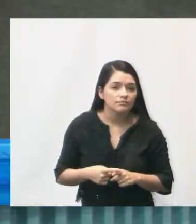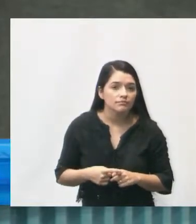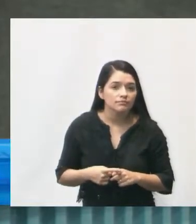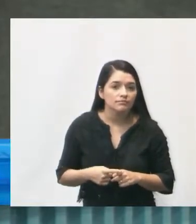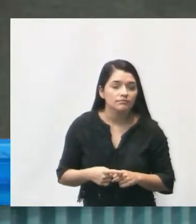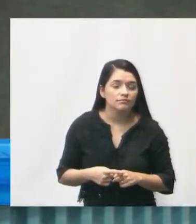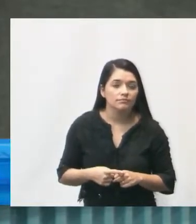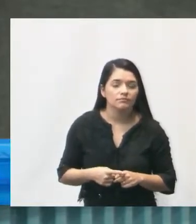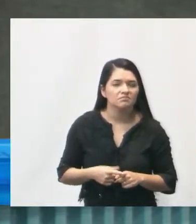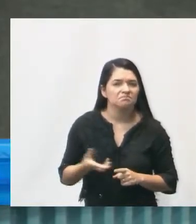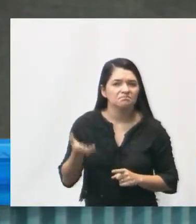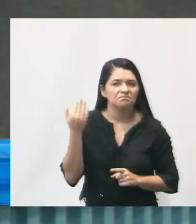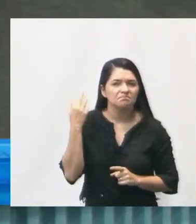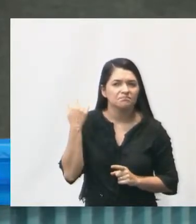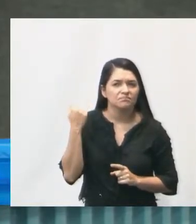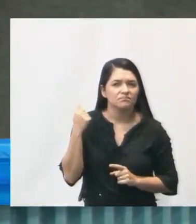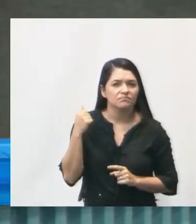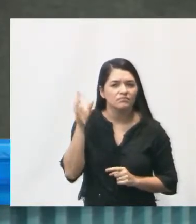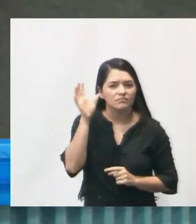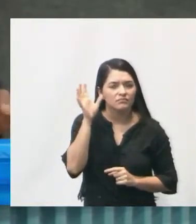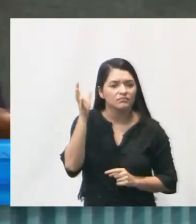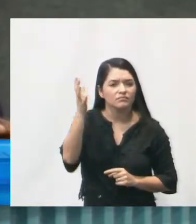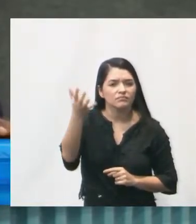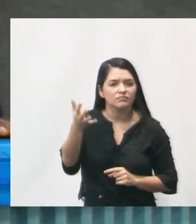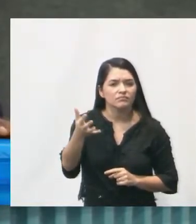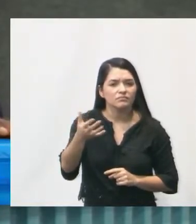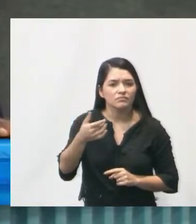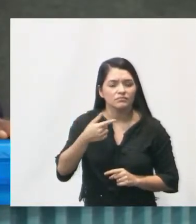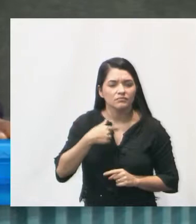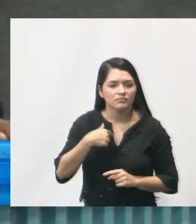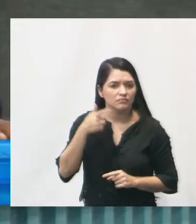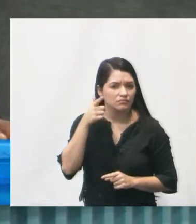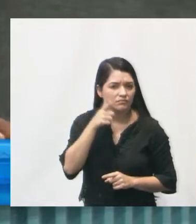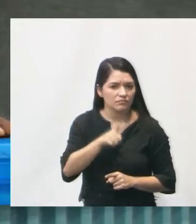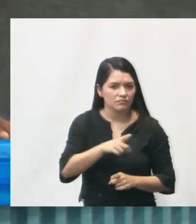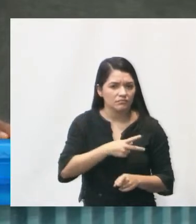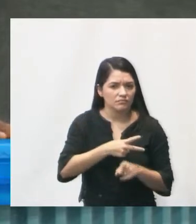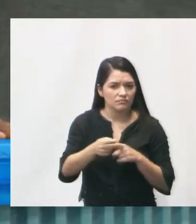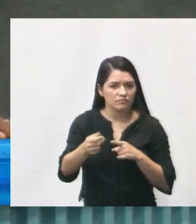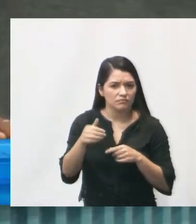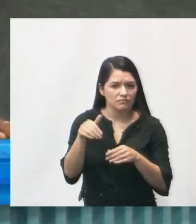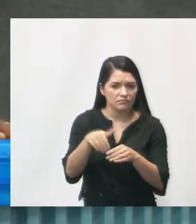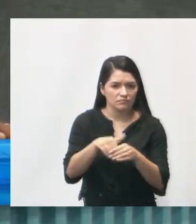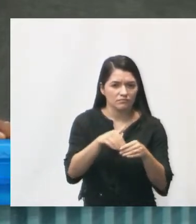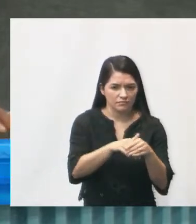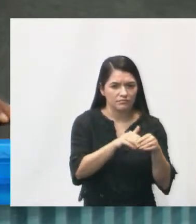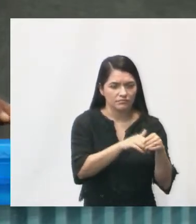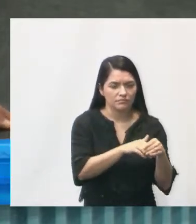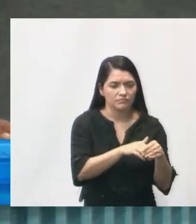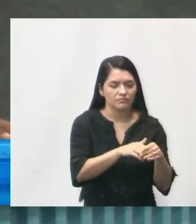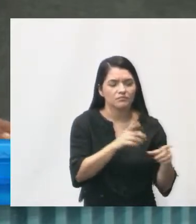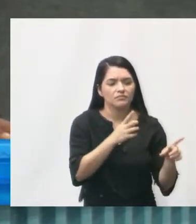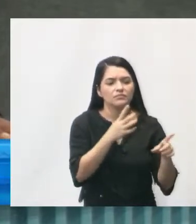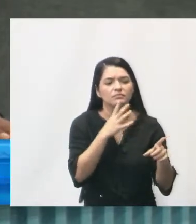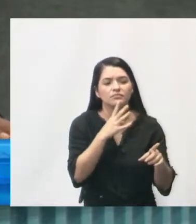Uma vez, assim que eu ganhei a Câmara de Vereadores, aí você conhece outras pessoas um pouco de mais influência.